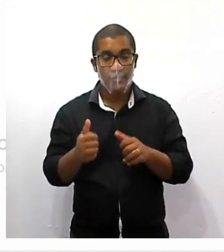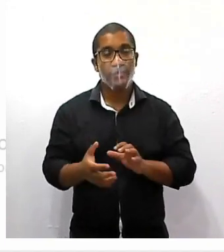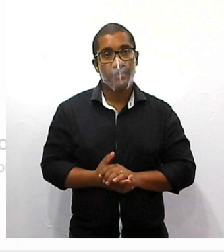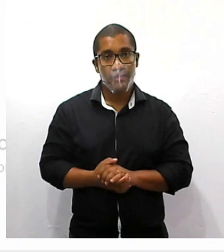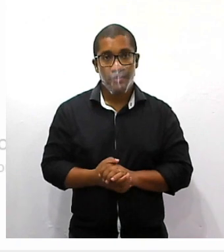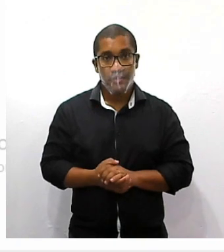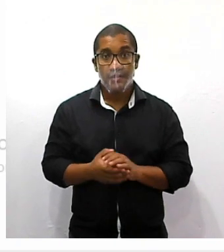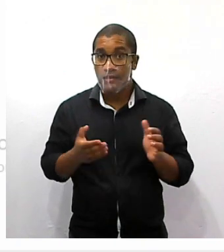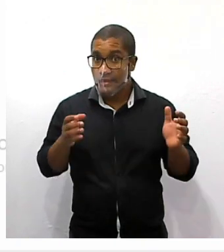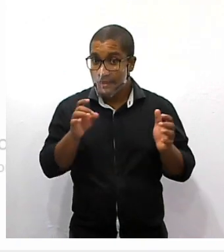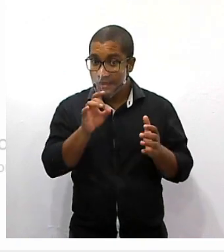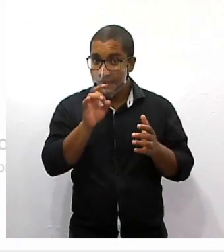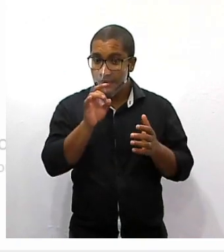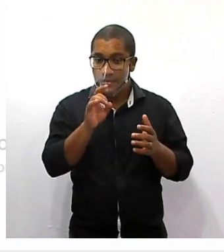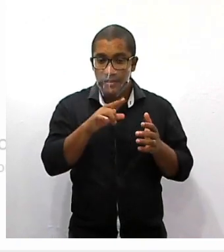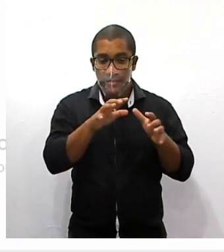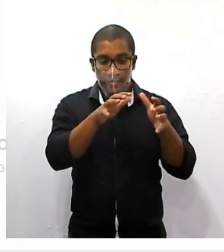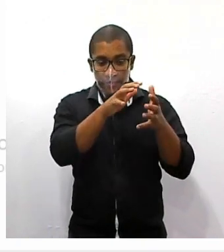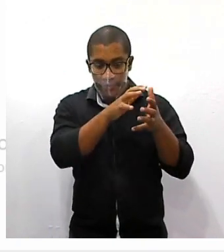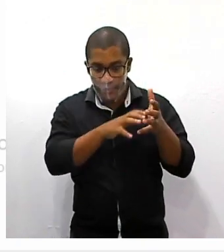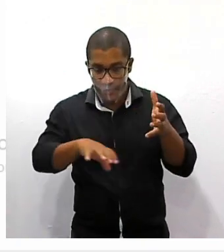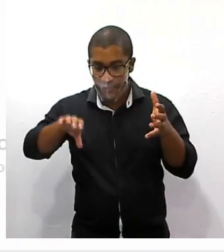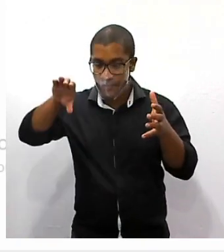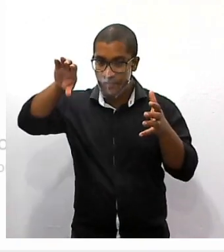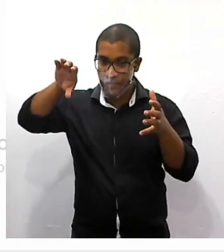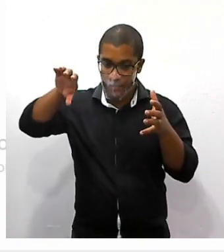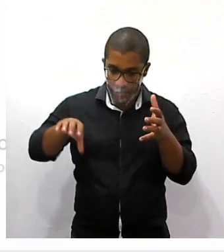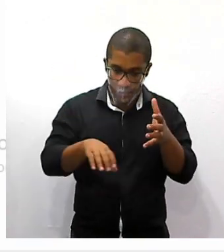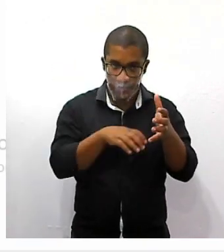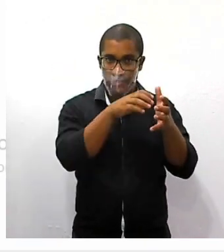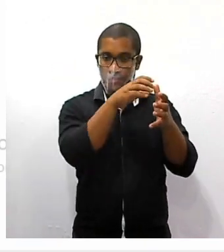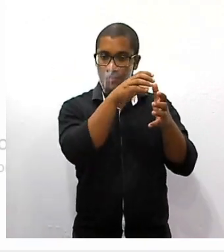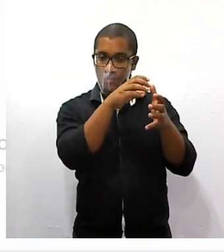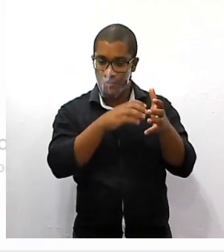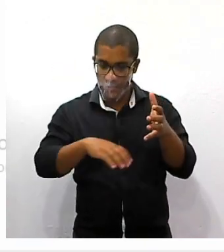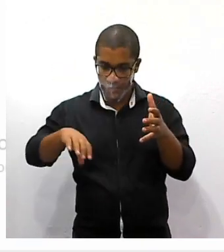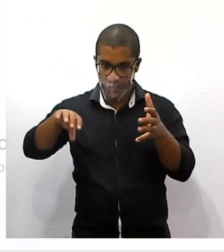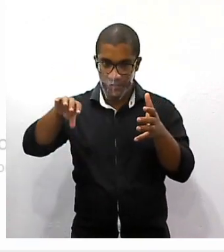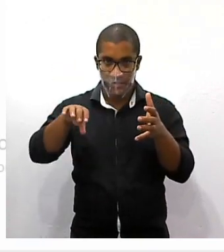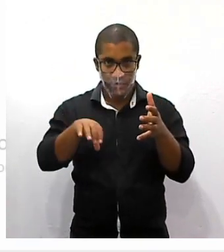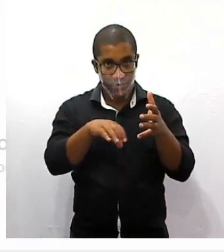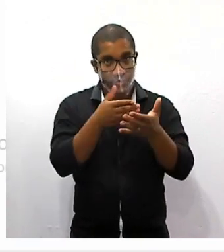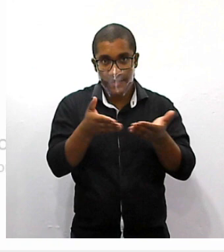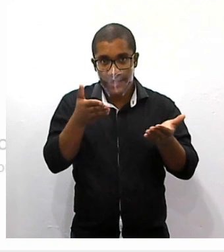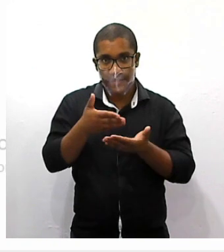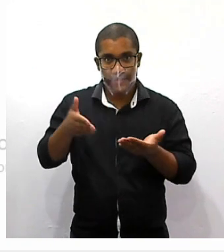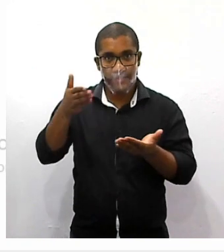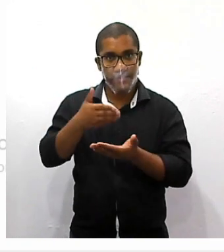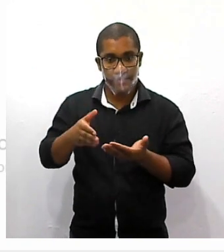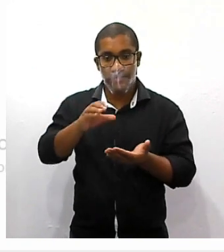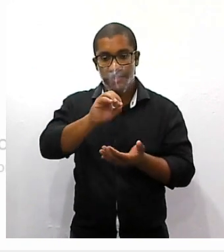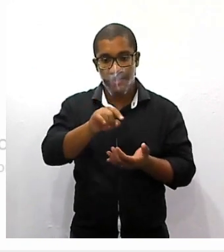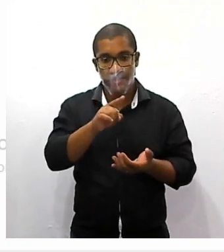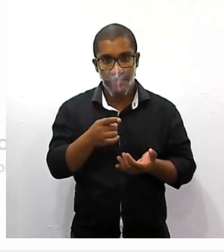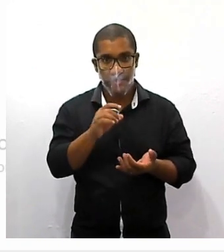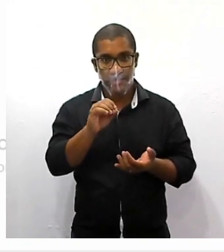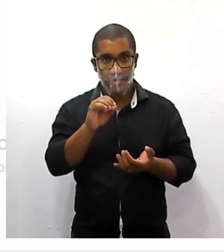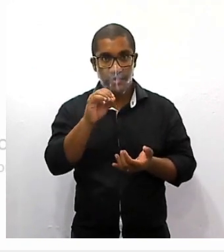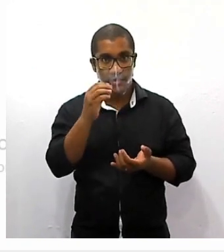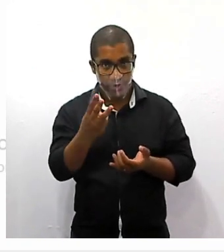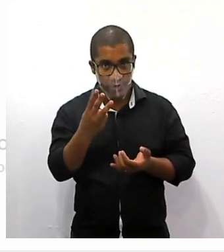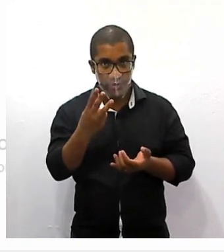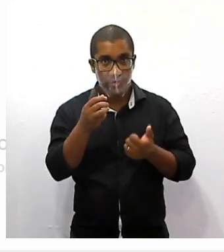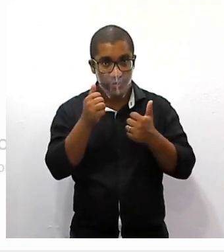Bom, cada vez que ele passa, você perde 0,03. Passou de novo, perde